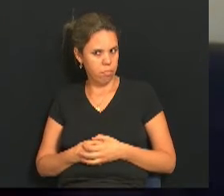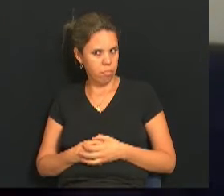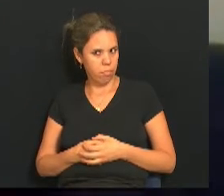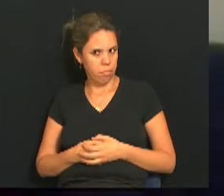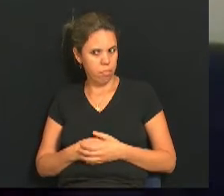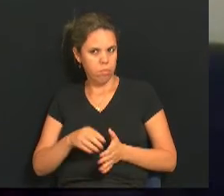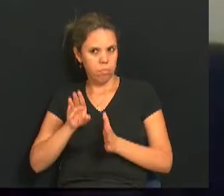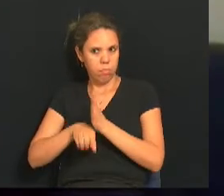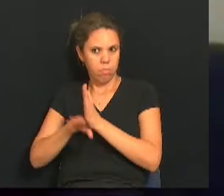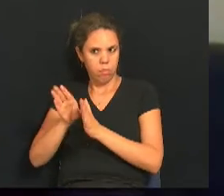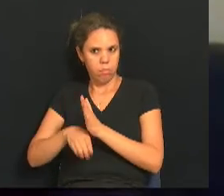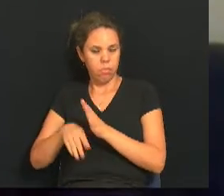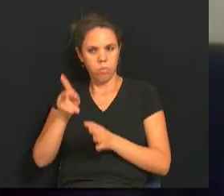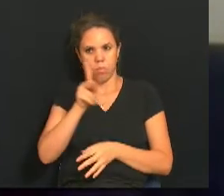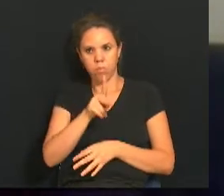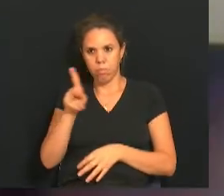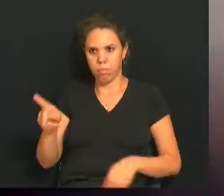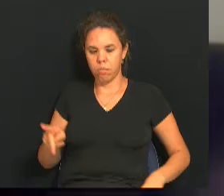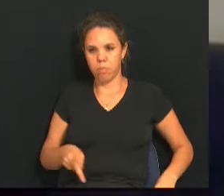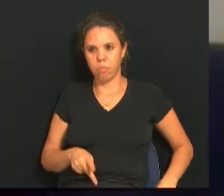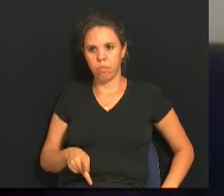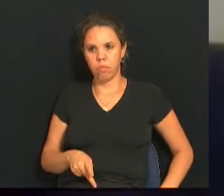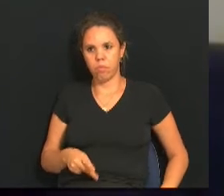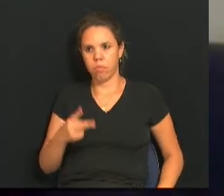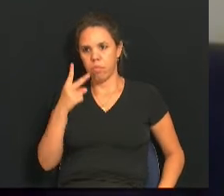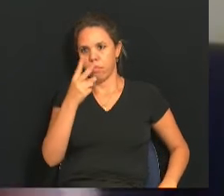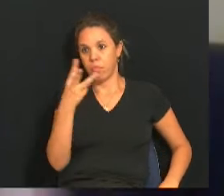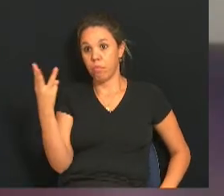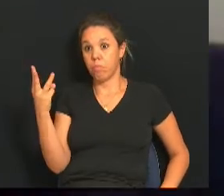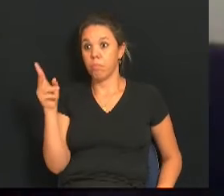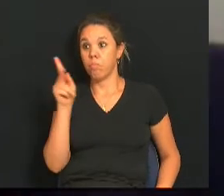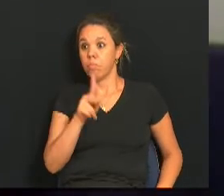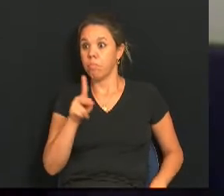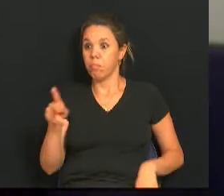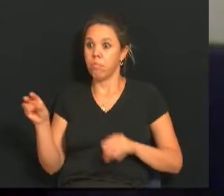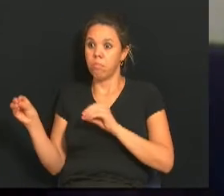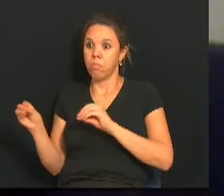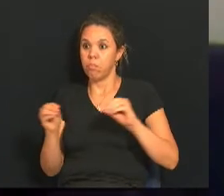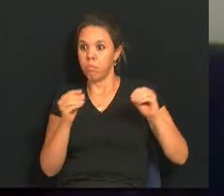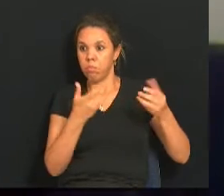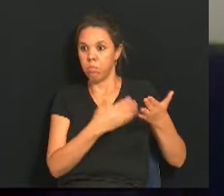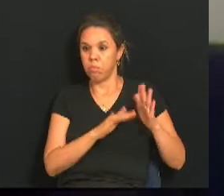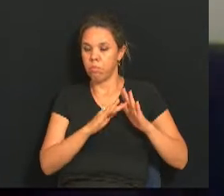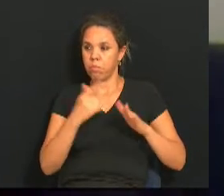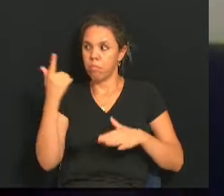remoção de professores, foram 23 professores se removem dessa escola